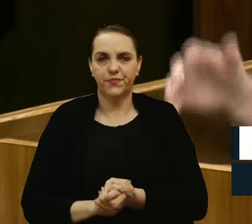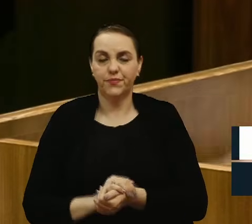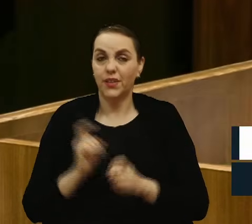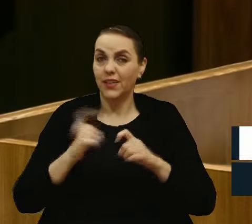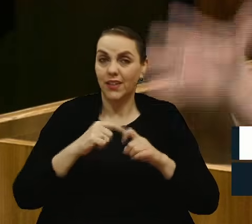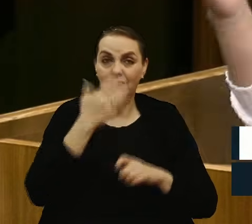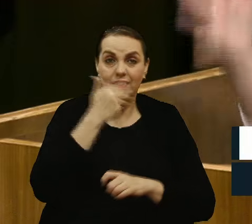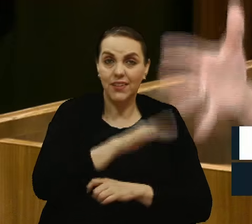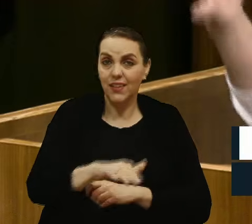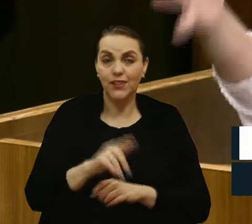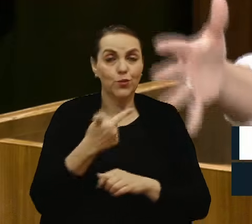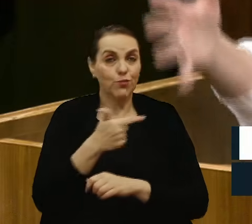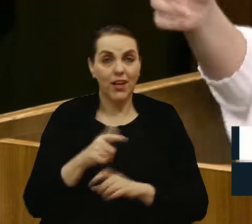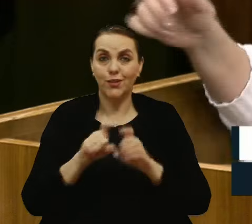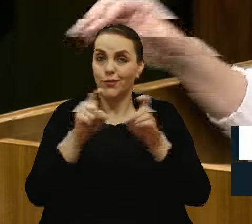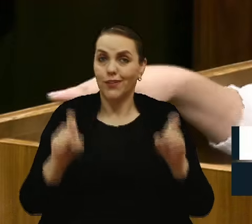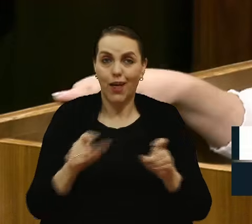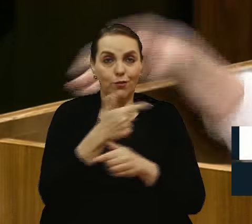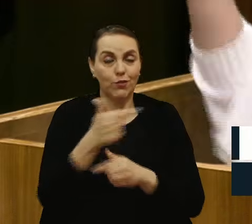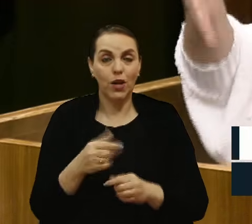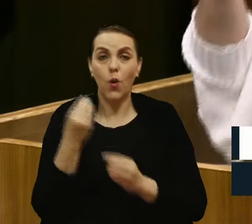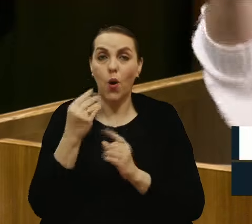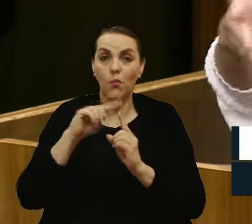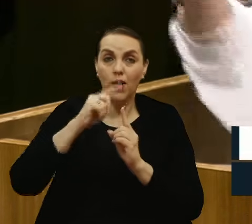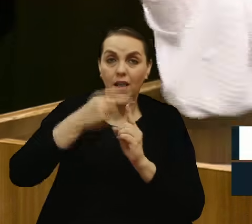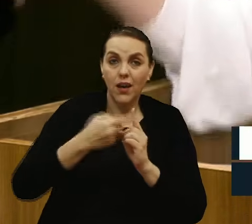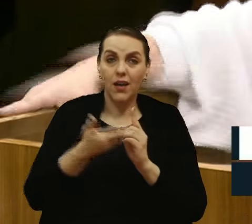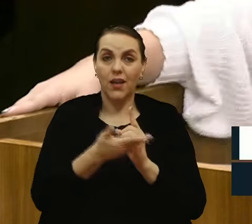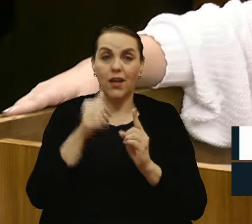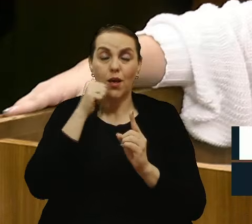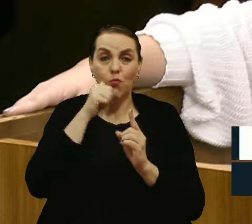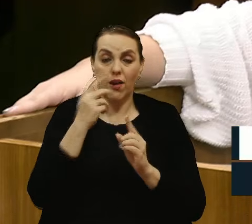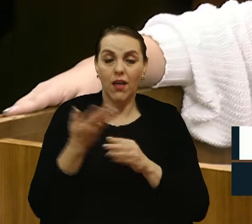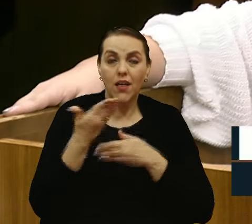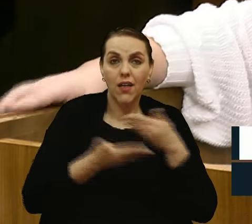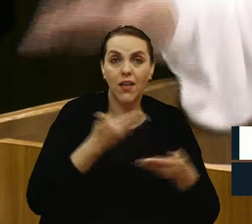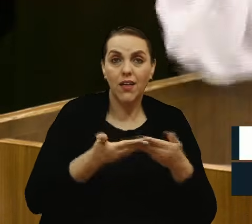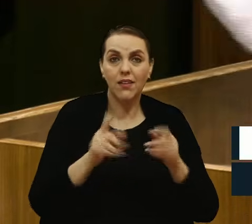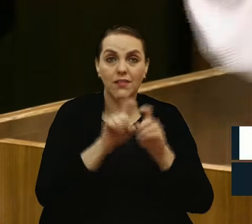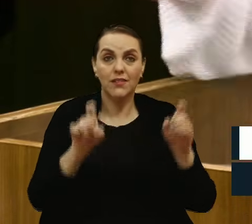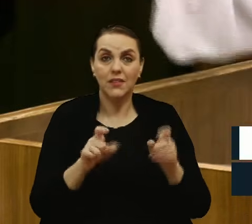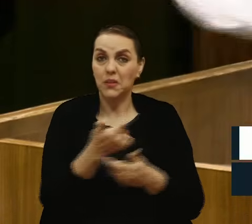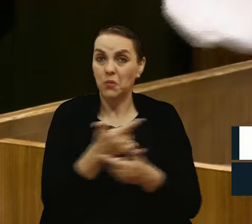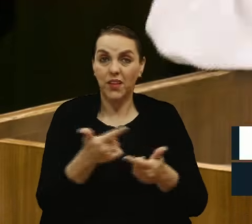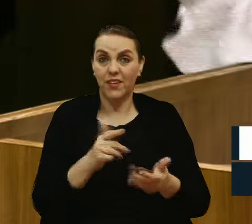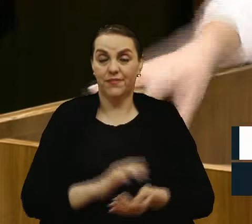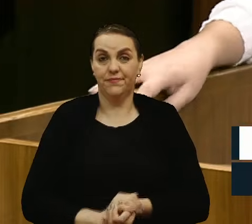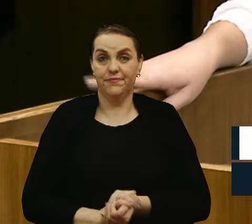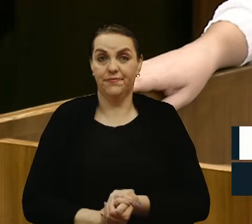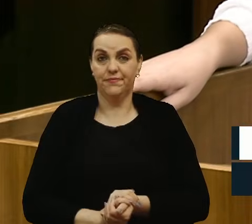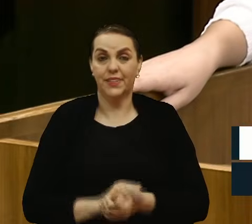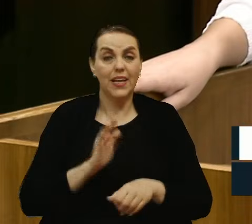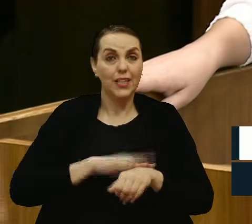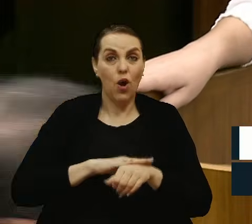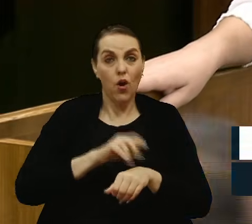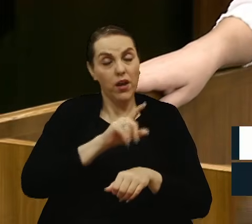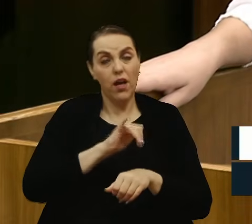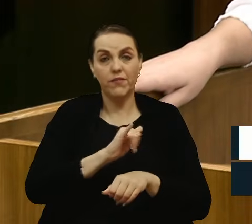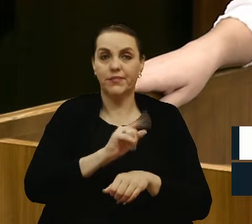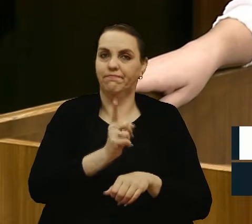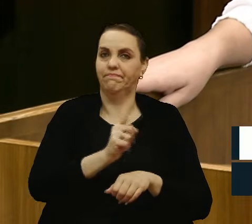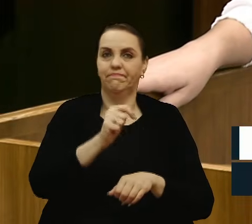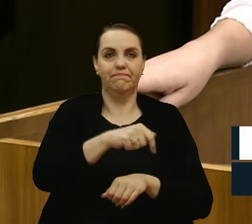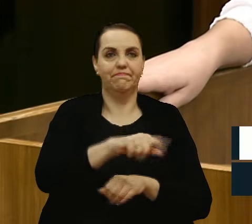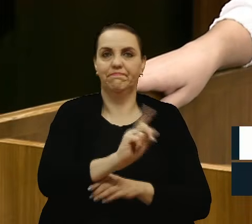tem ginecologista. Como é que uma gestante vai lá? Como é que uma mulher vai buscar atendimento na UBS se ela já é automaticamente direcionada à UBS